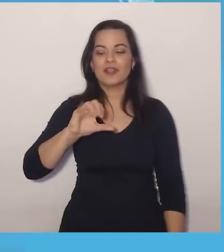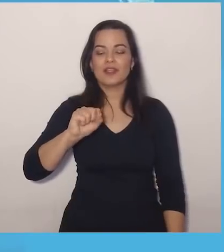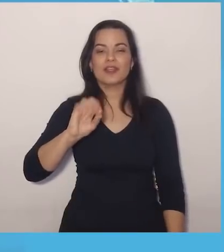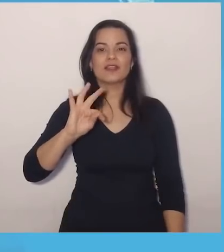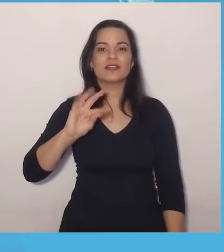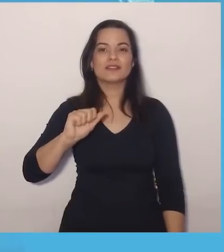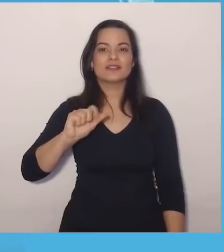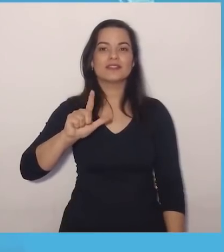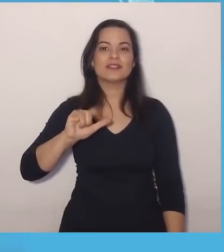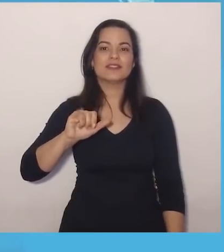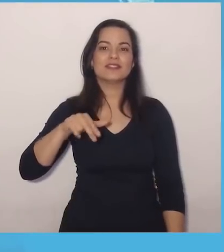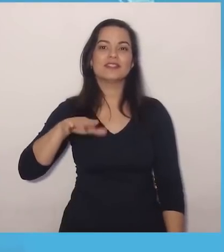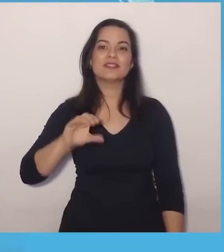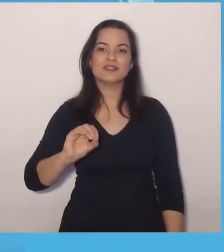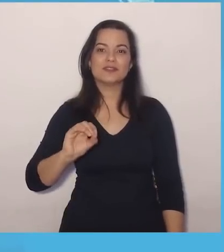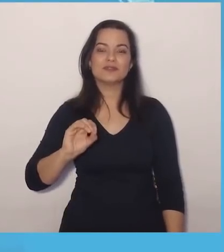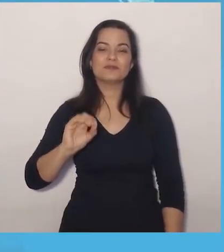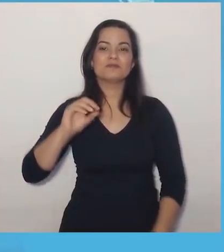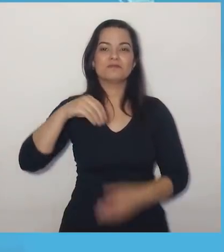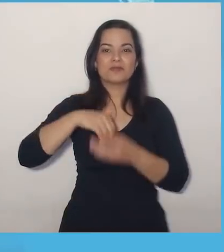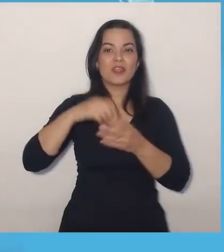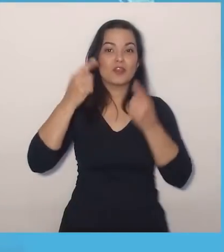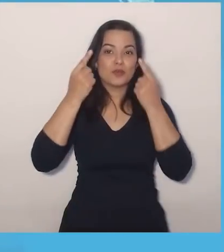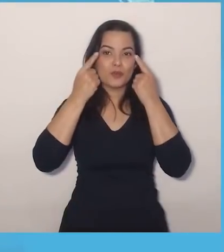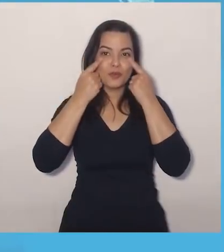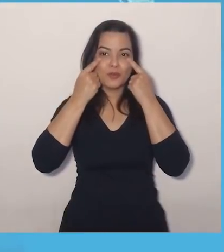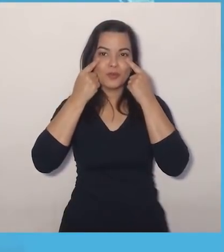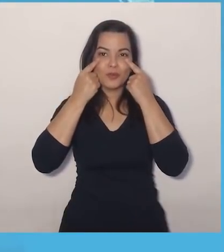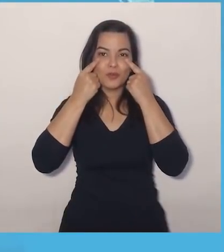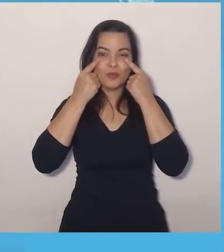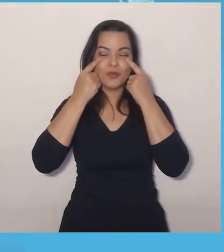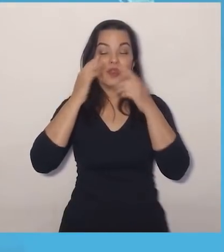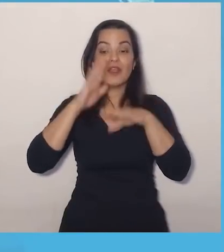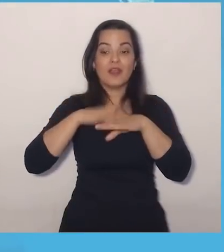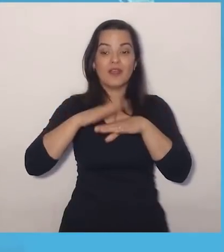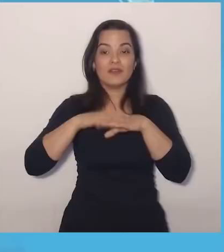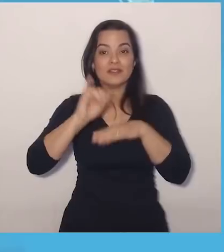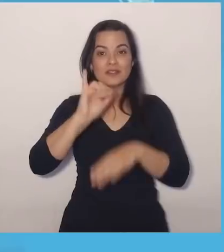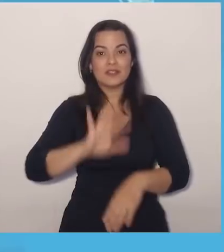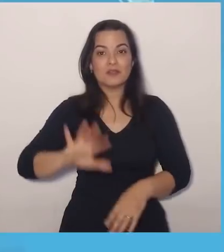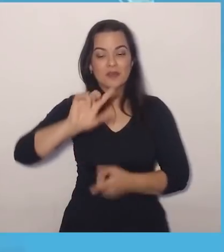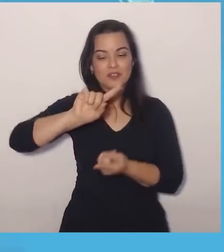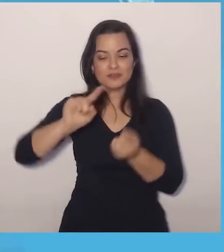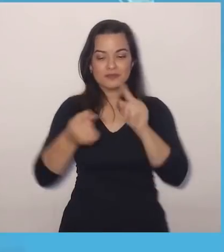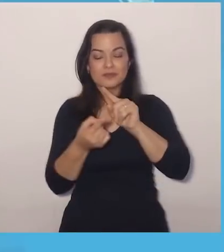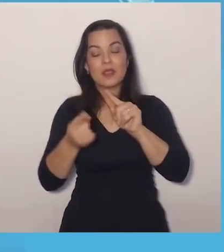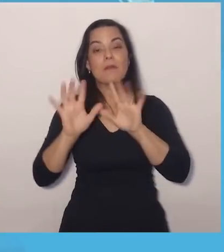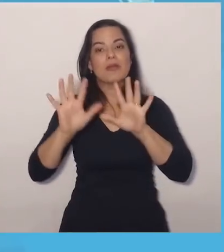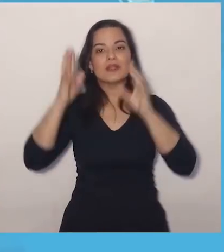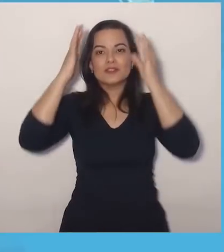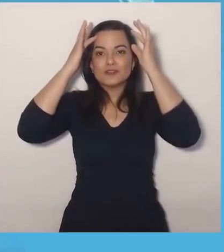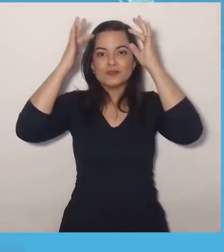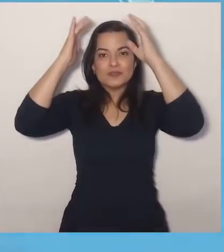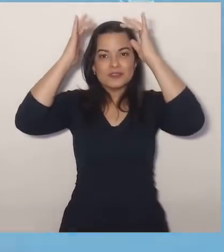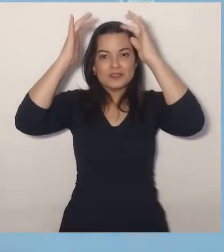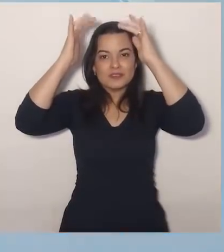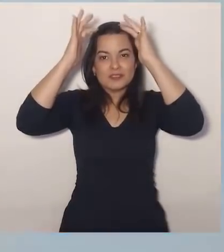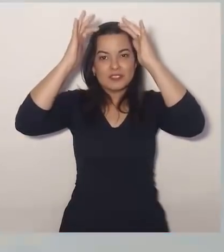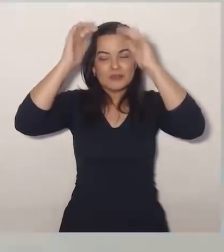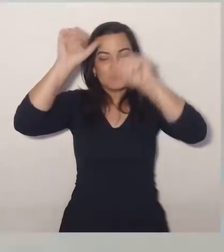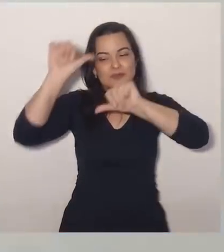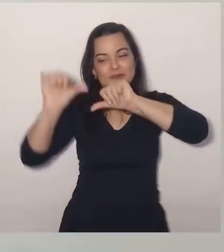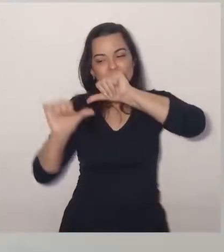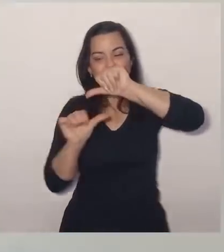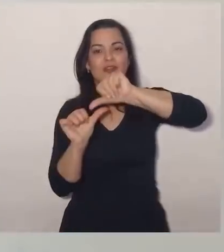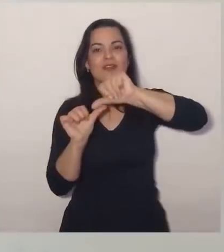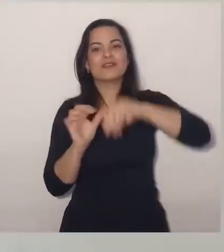cristalino. Ela produz a imagem invertida e o cérebro é que converte para a posição correta.